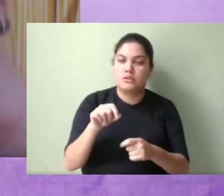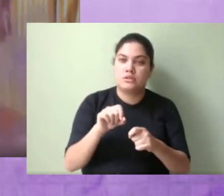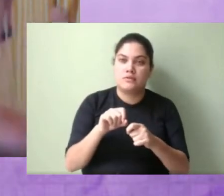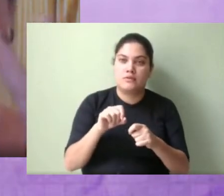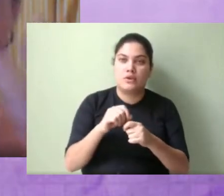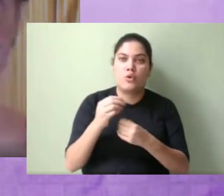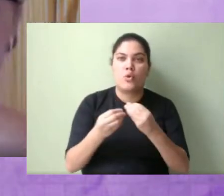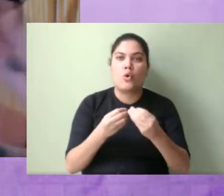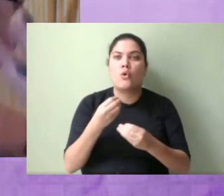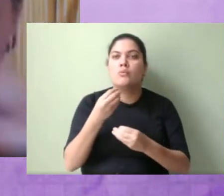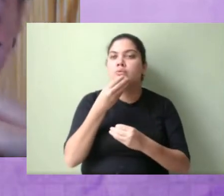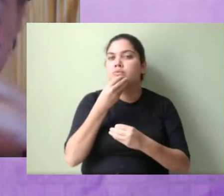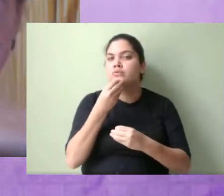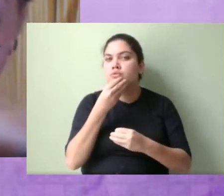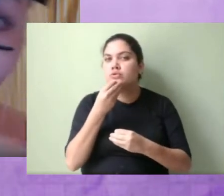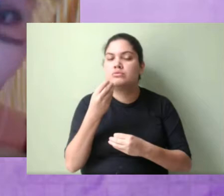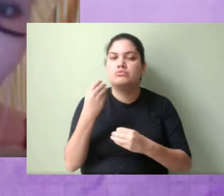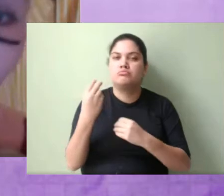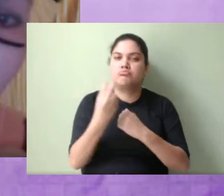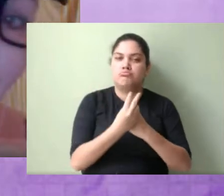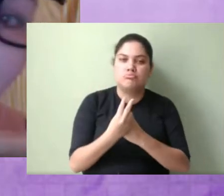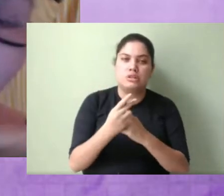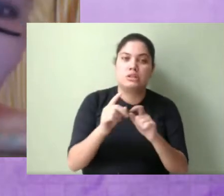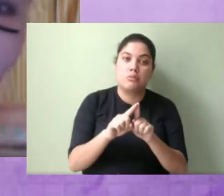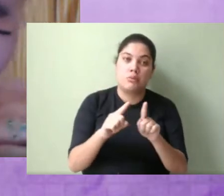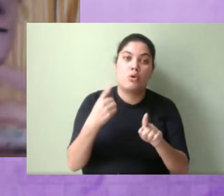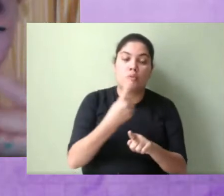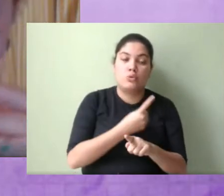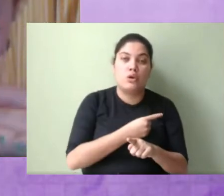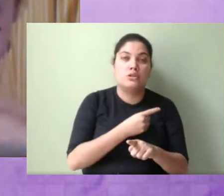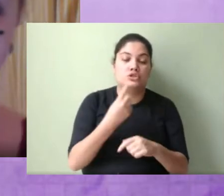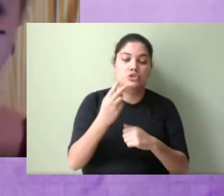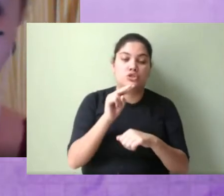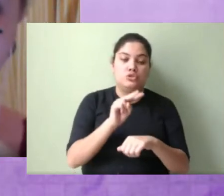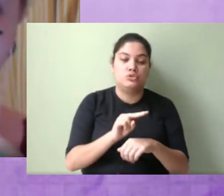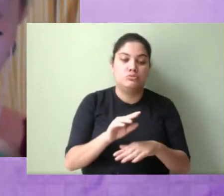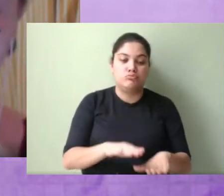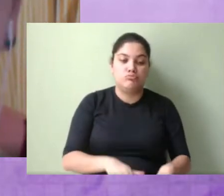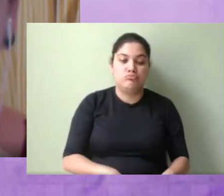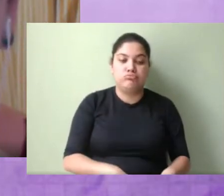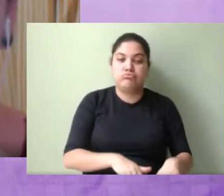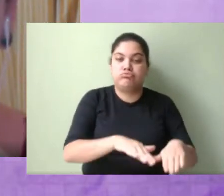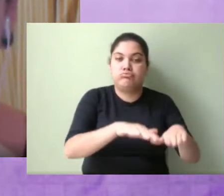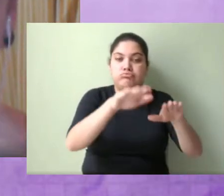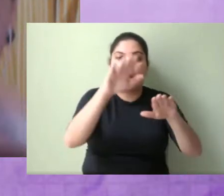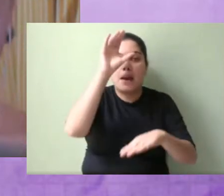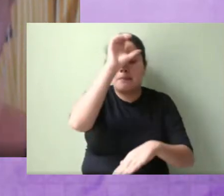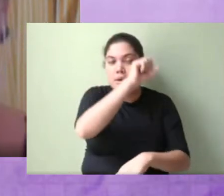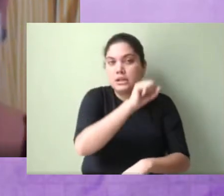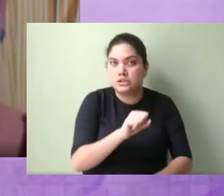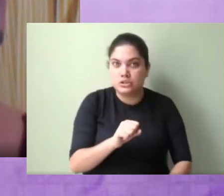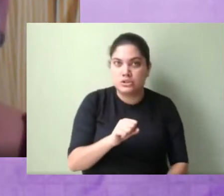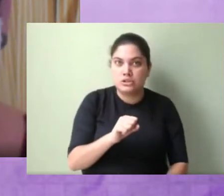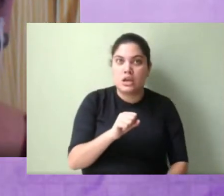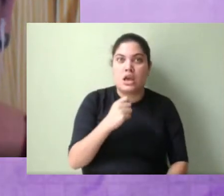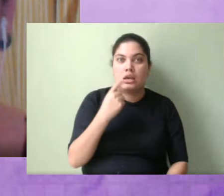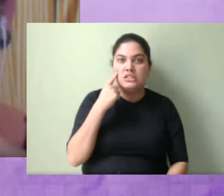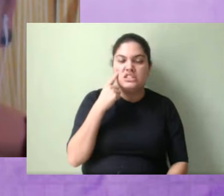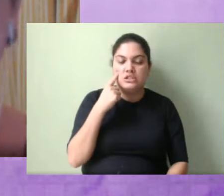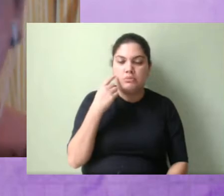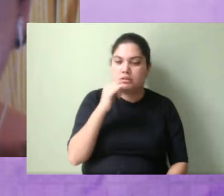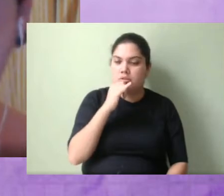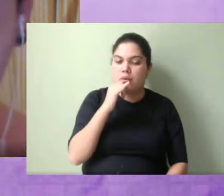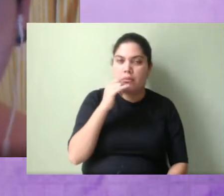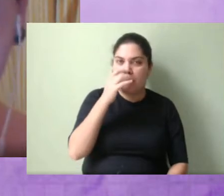entra nas duas últimas abordagens que você fez aí, né, da questão de como os meninos são criados e